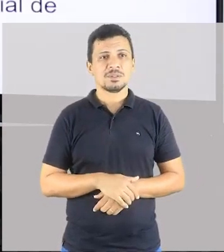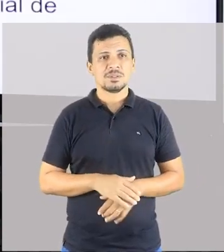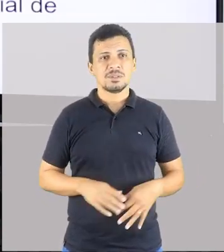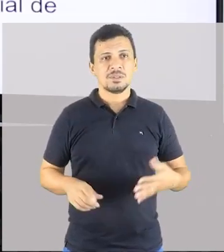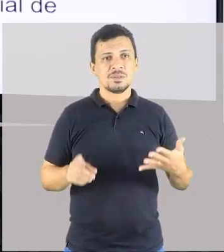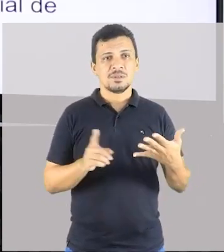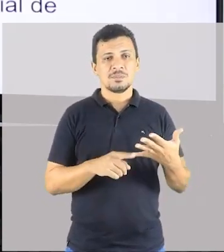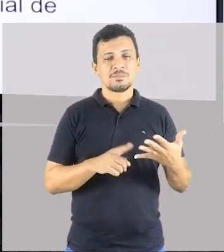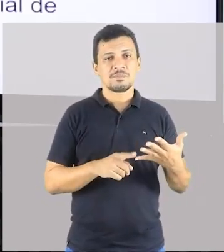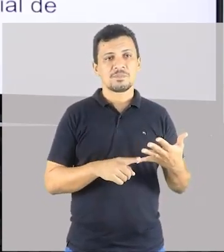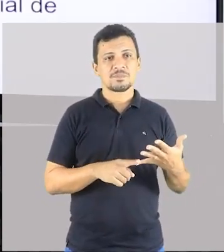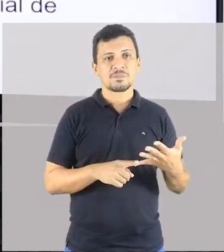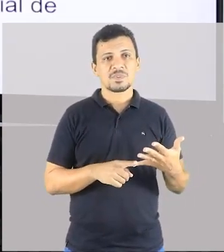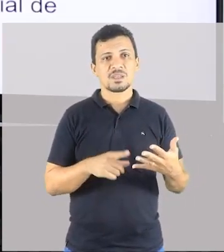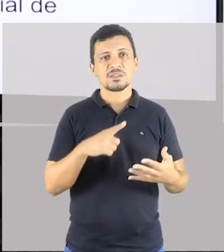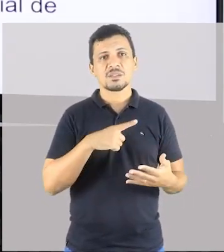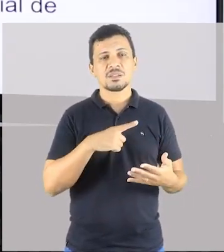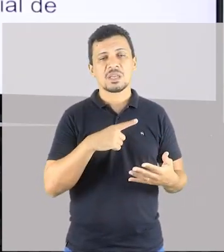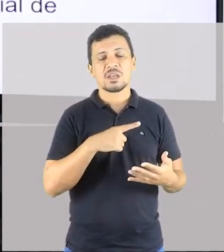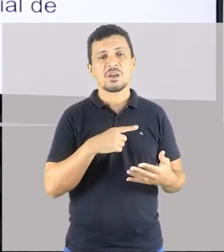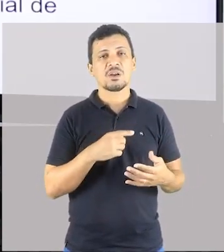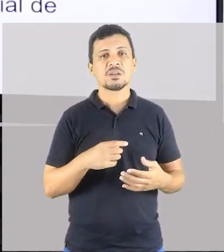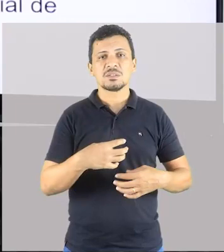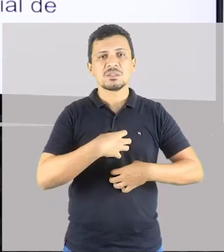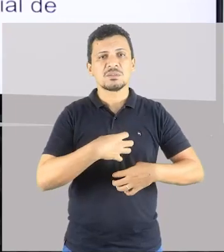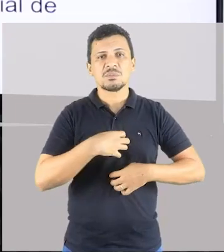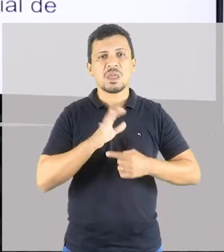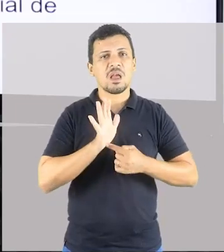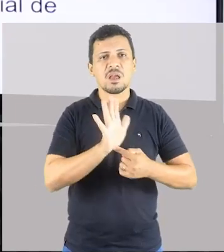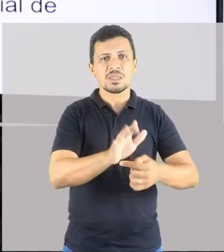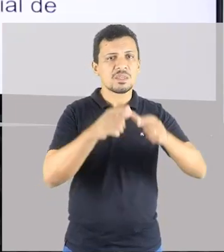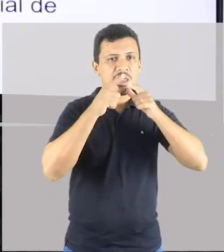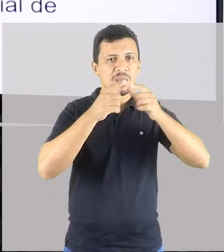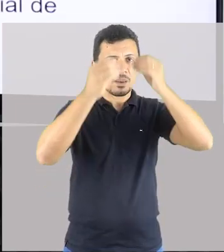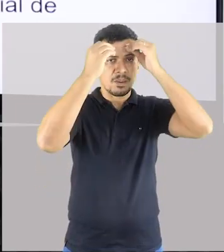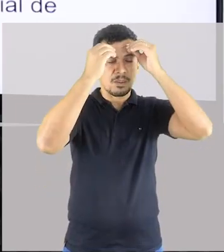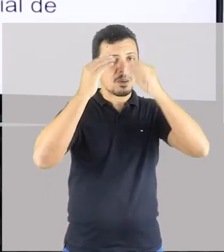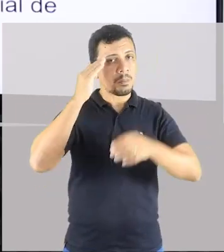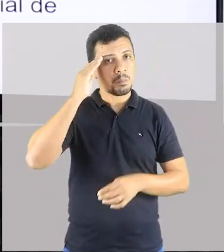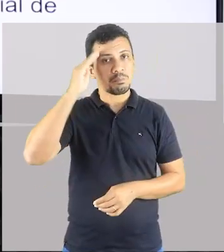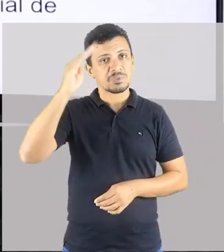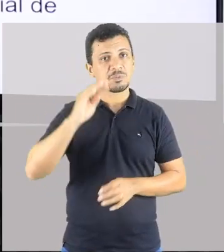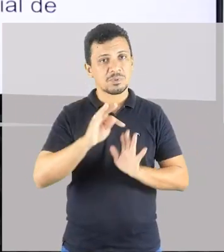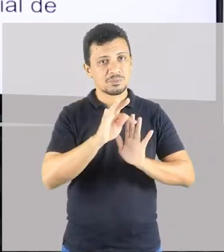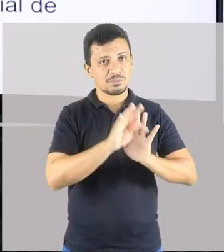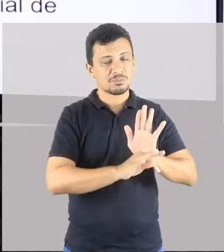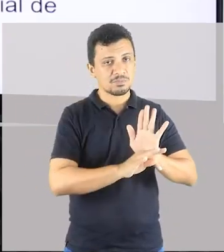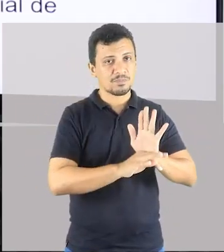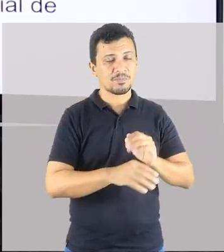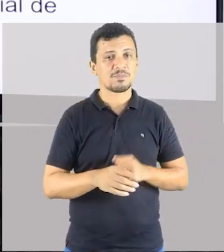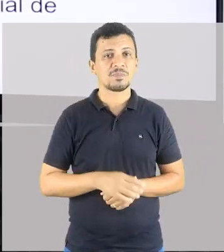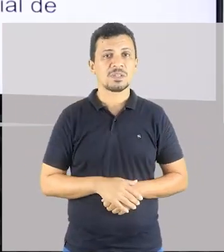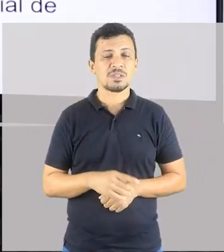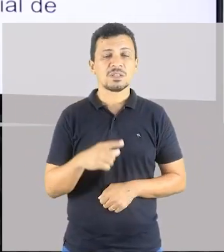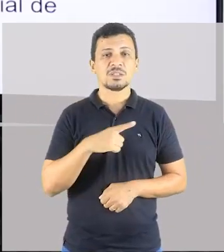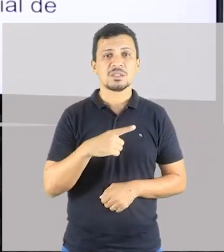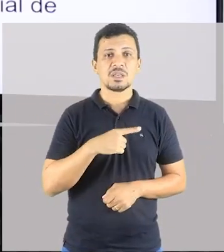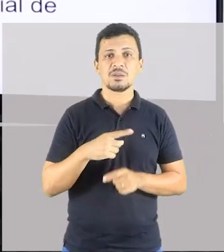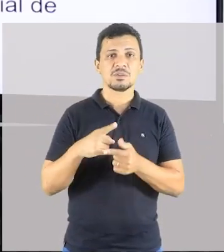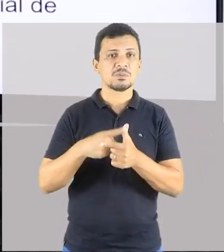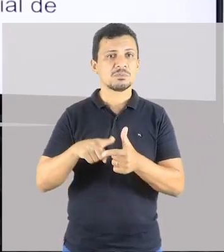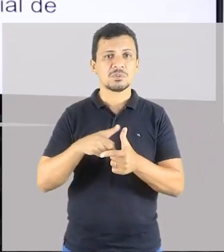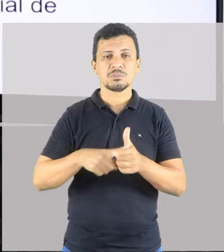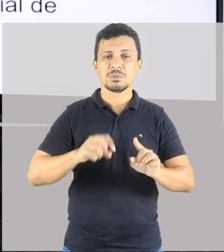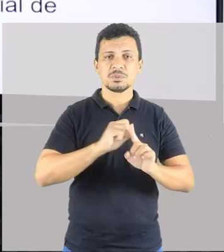E teríamos associado a função expressiva da linguagem, é predominante no texto, que reafirma as condições